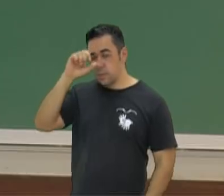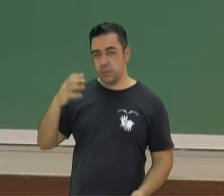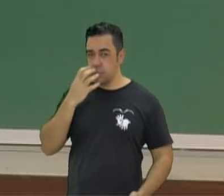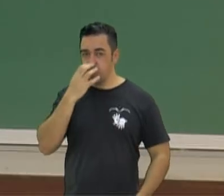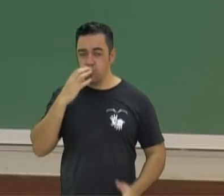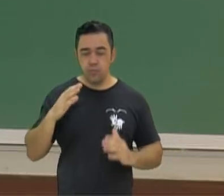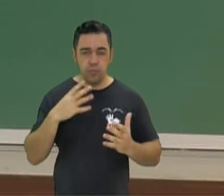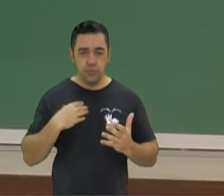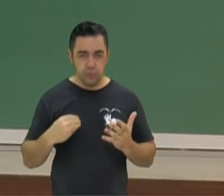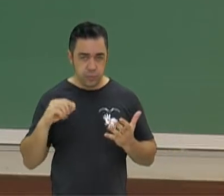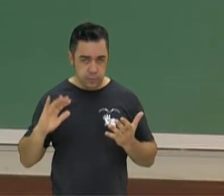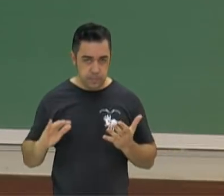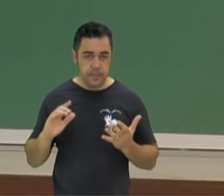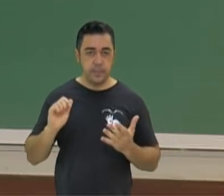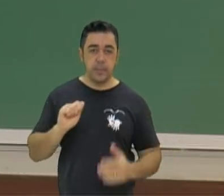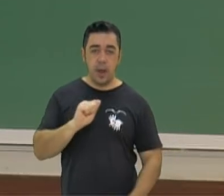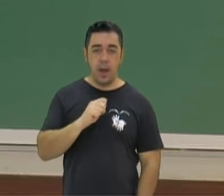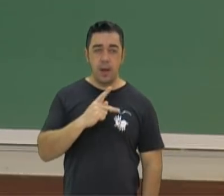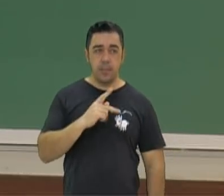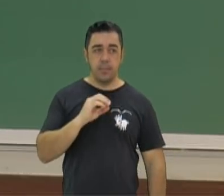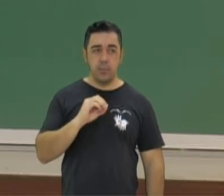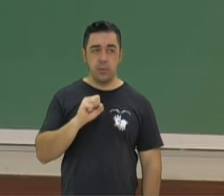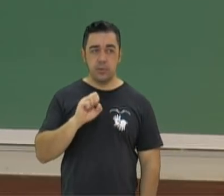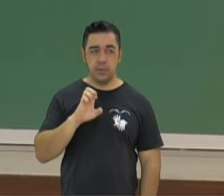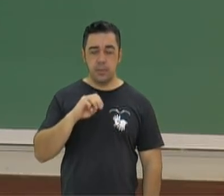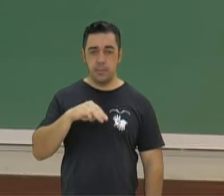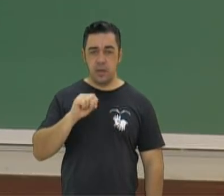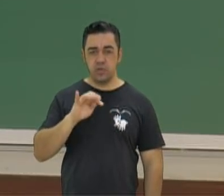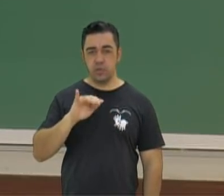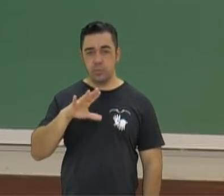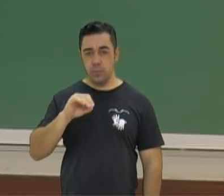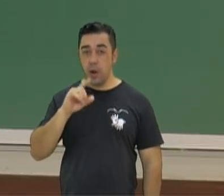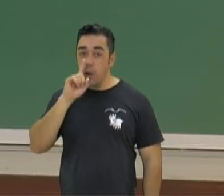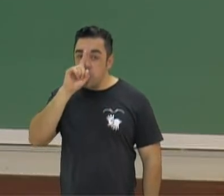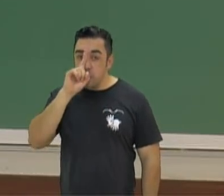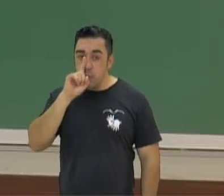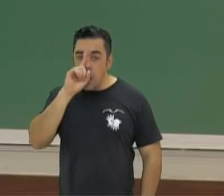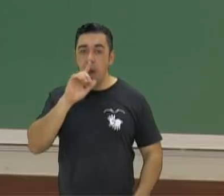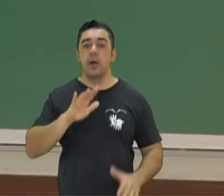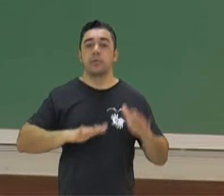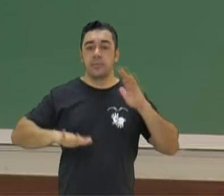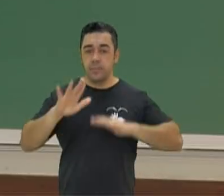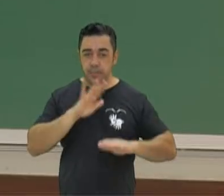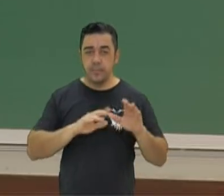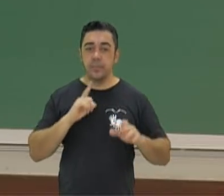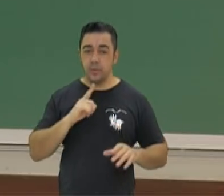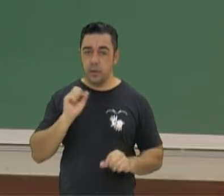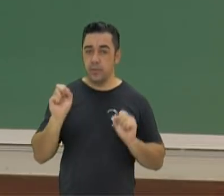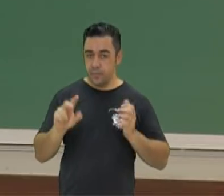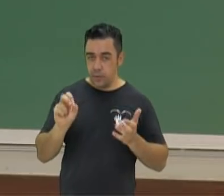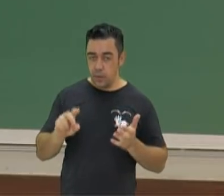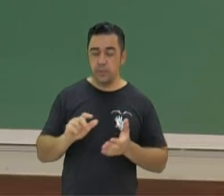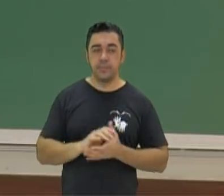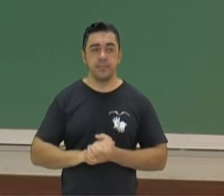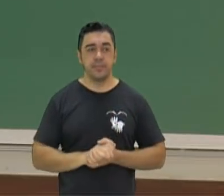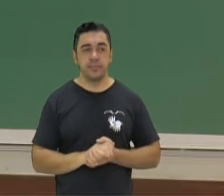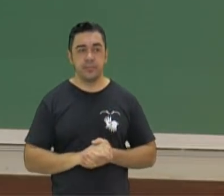Então, aposematismo, coloração de aviso, tá? Avisando que o animal é perigoso, que ele tem alguma toxina que ele pode prejudicar.